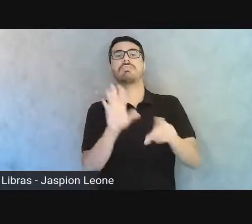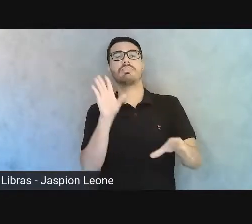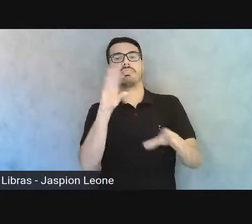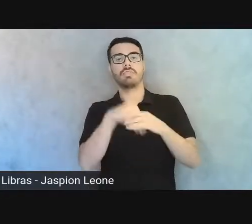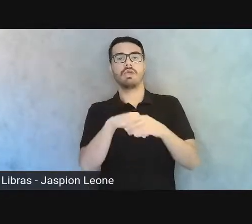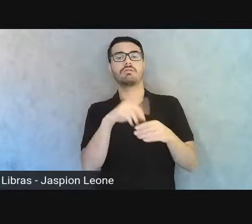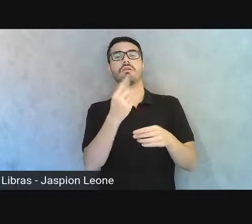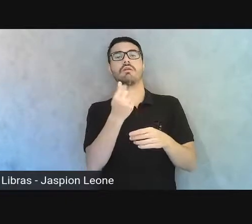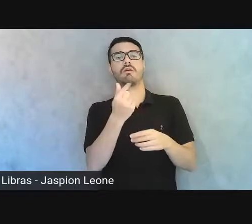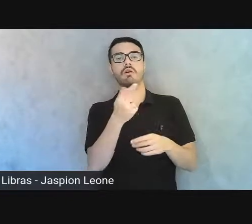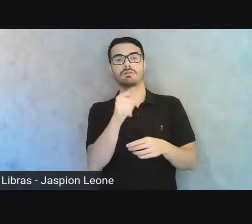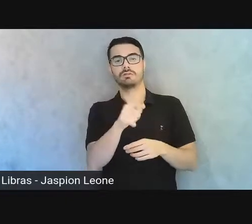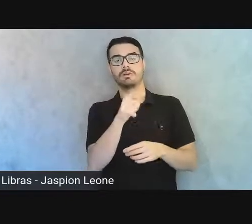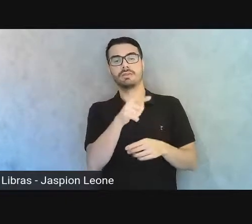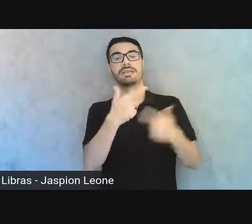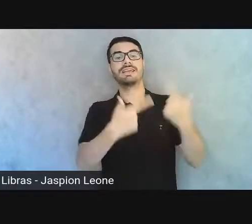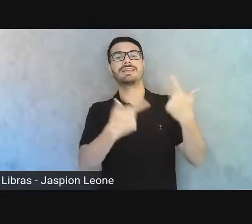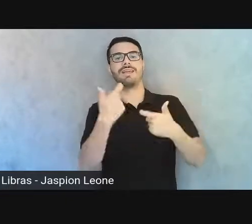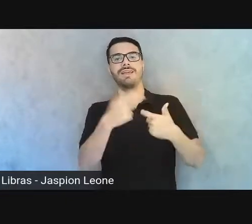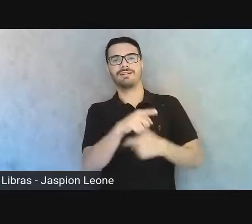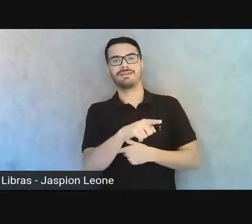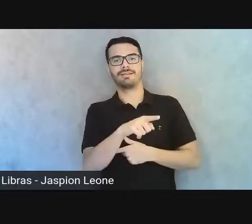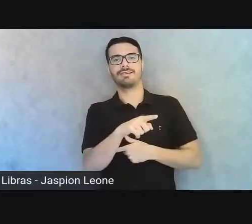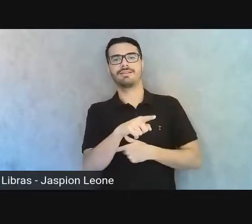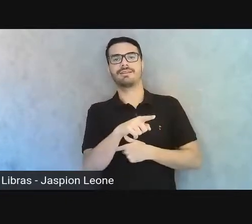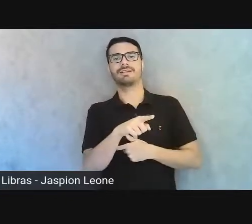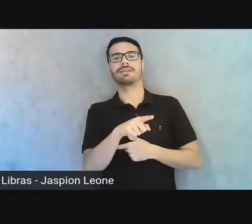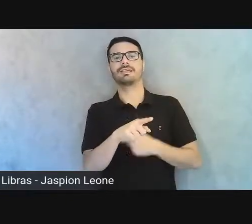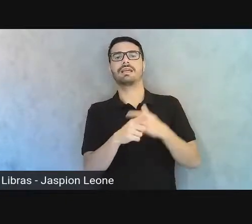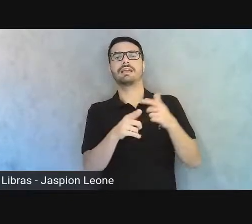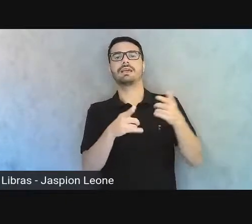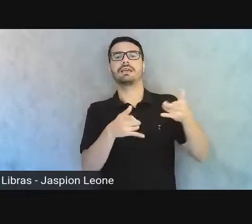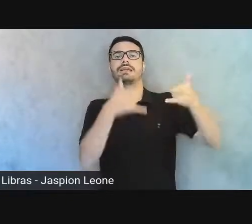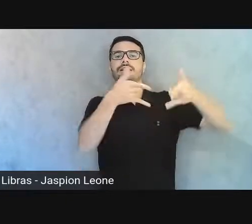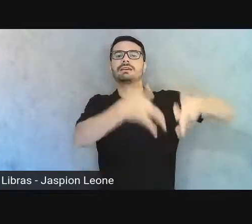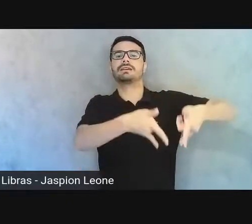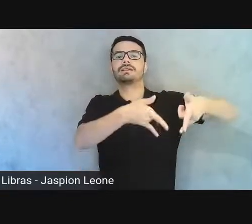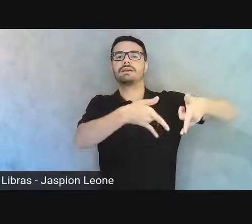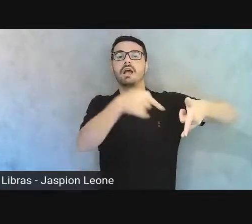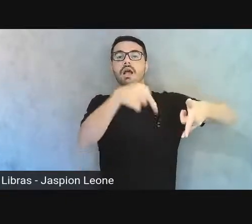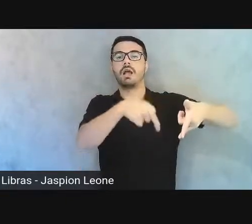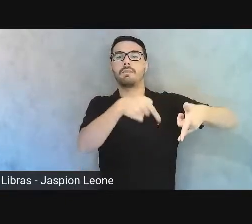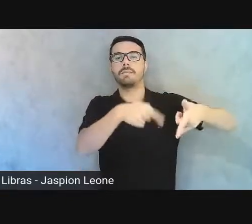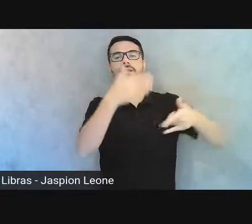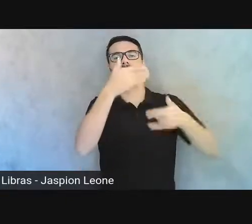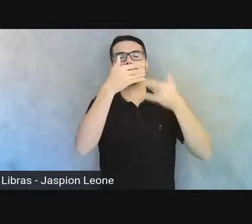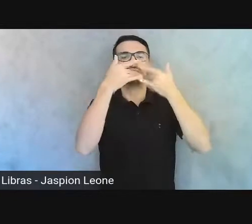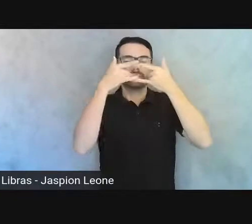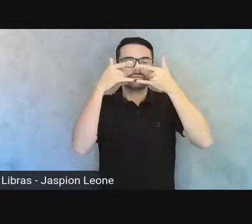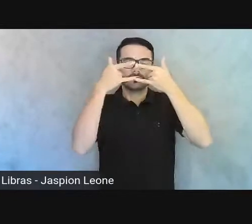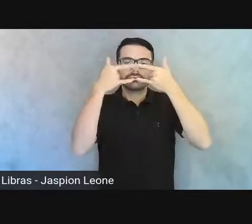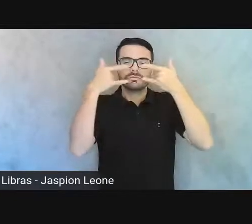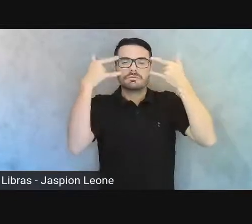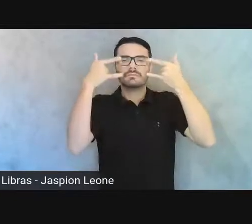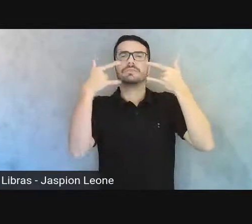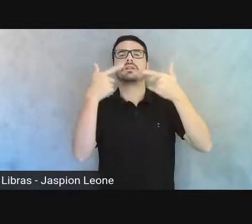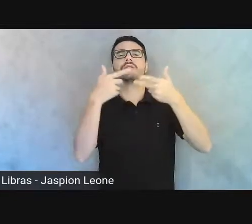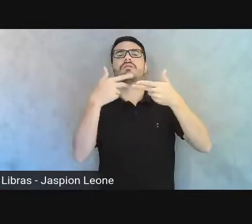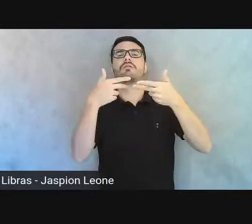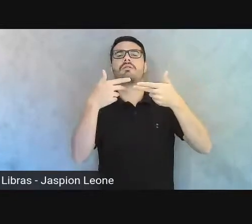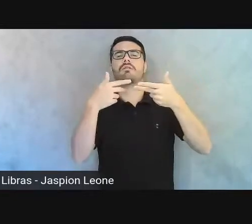Por exemplo, leitos hospitalares, respiradores e por aí, e assim por